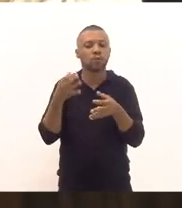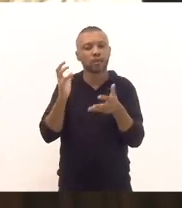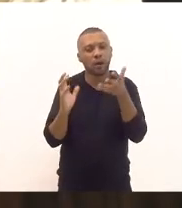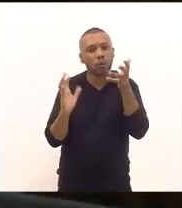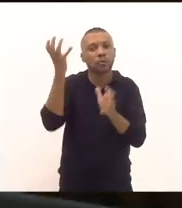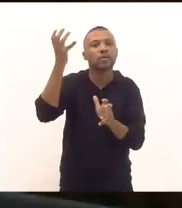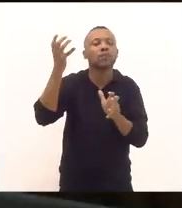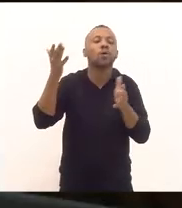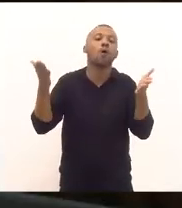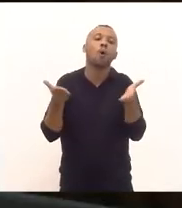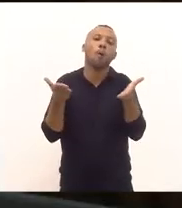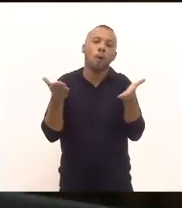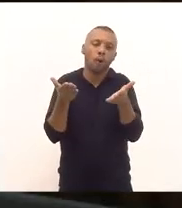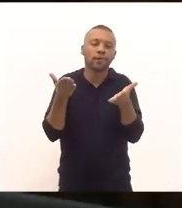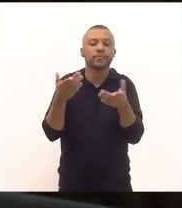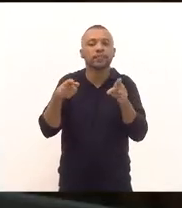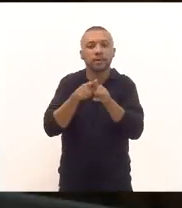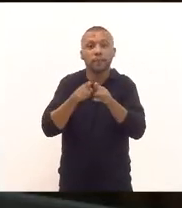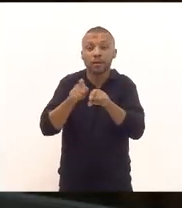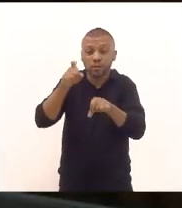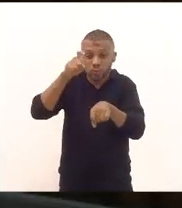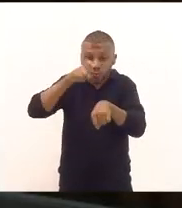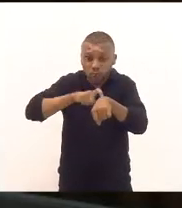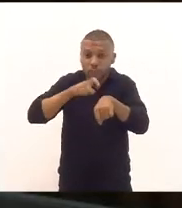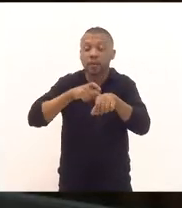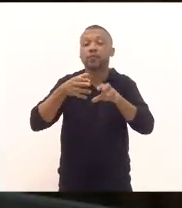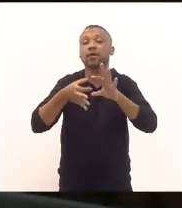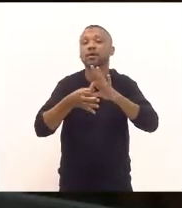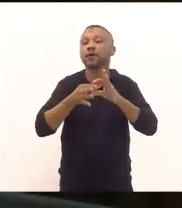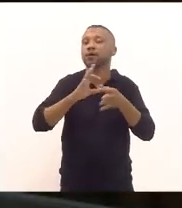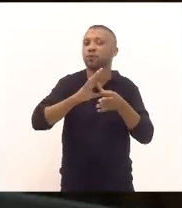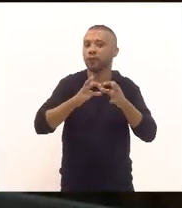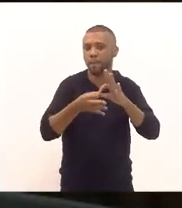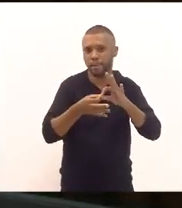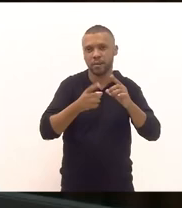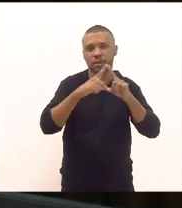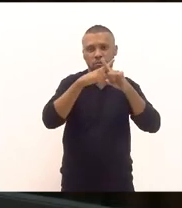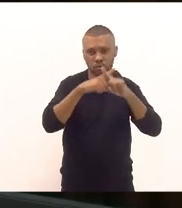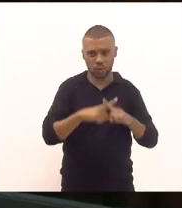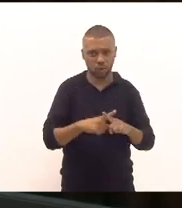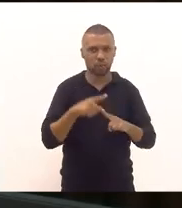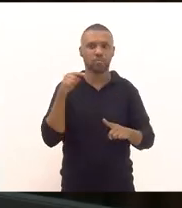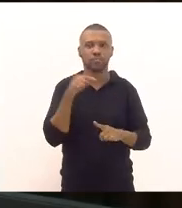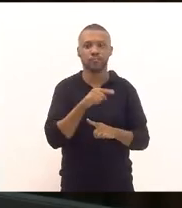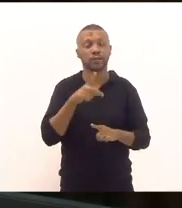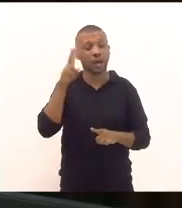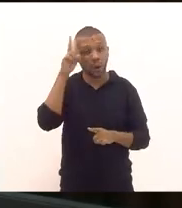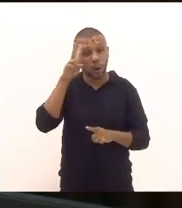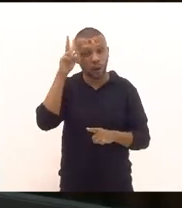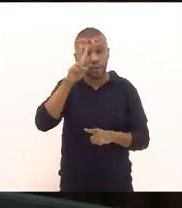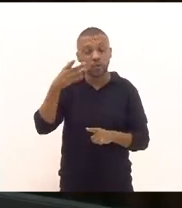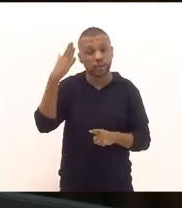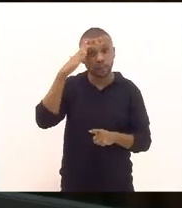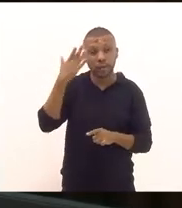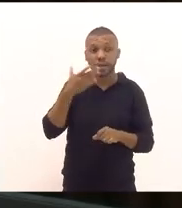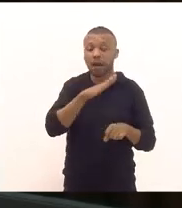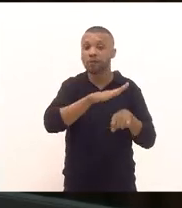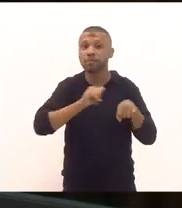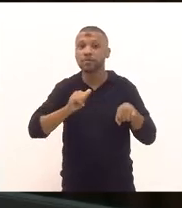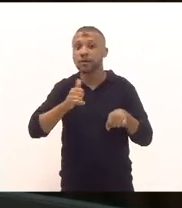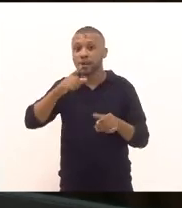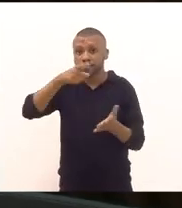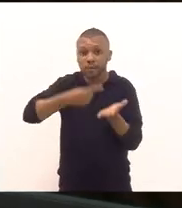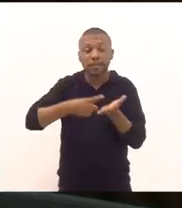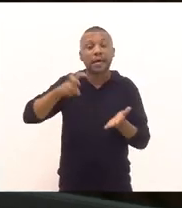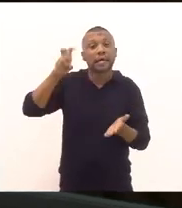aqui hoje com que aconteceu nas olimpíadas Eu lembro que eu sabia que a convocação ia sair